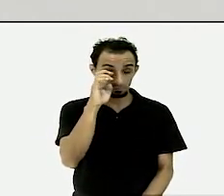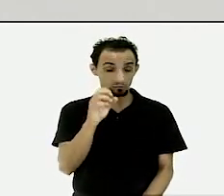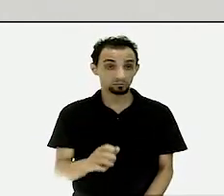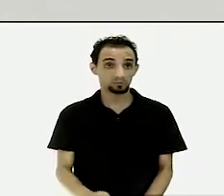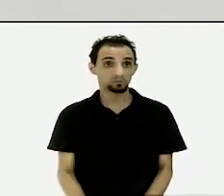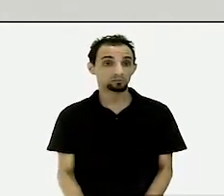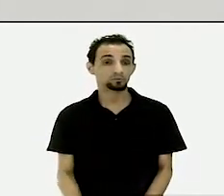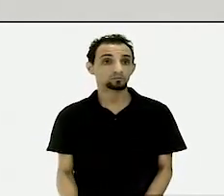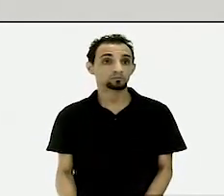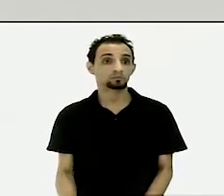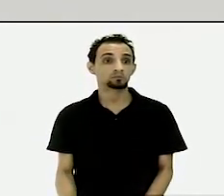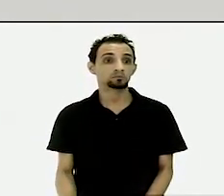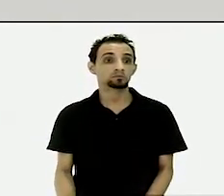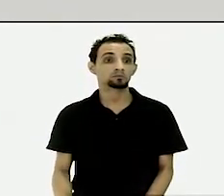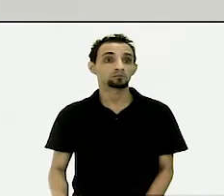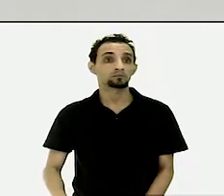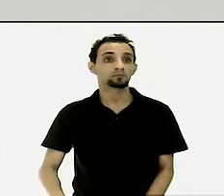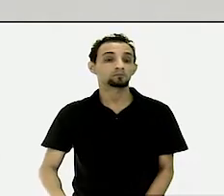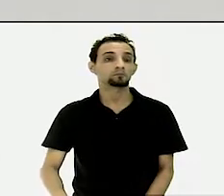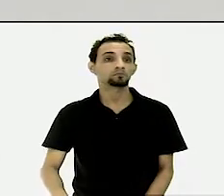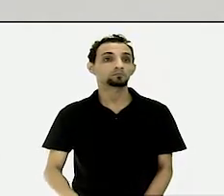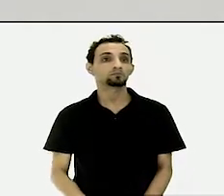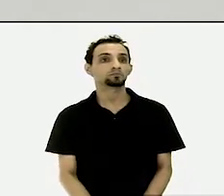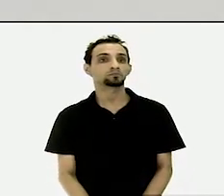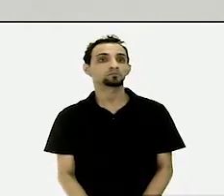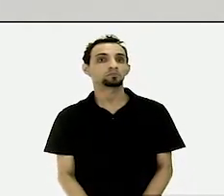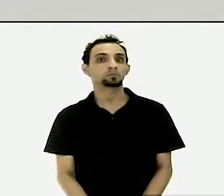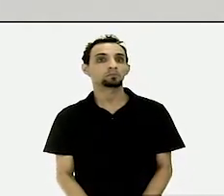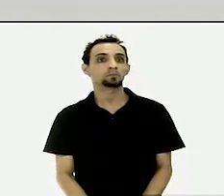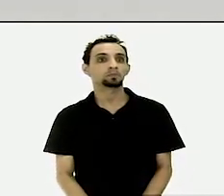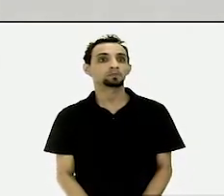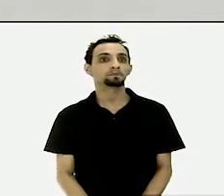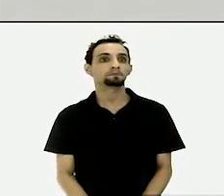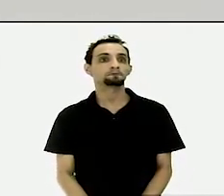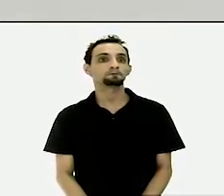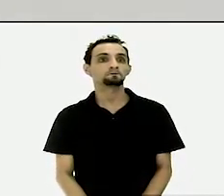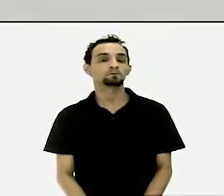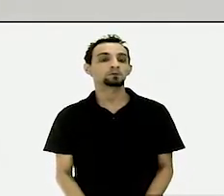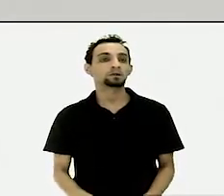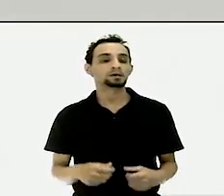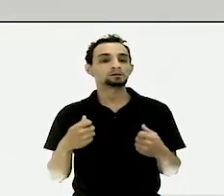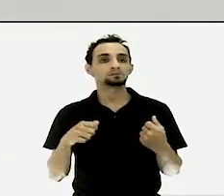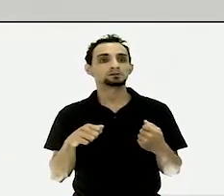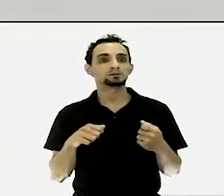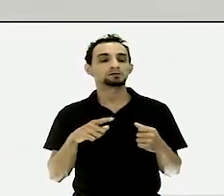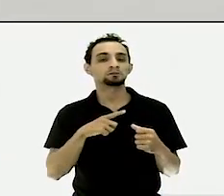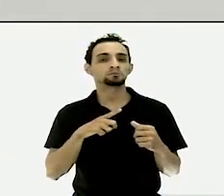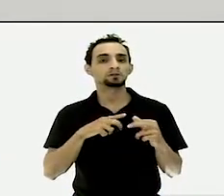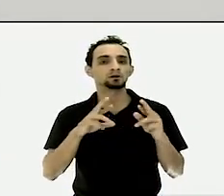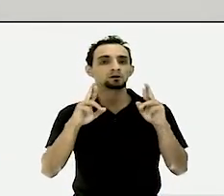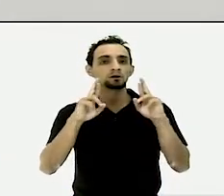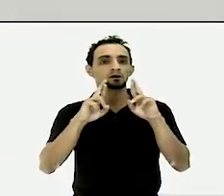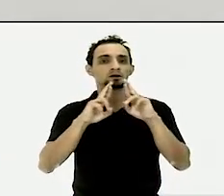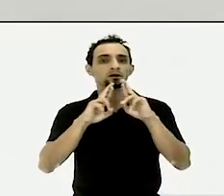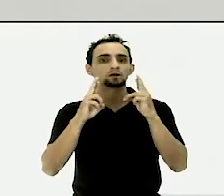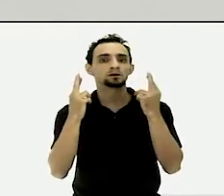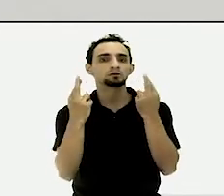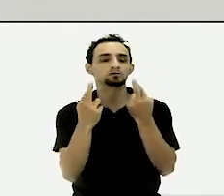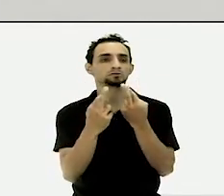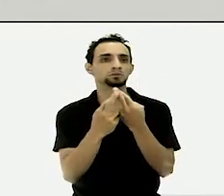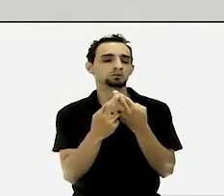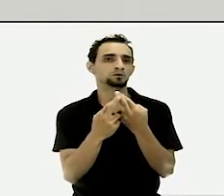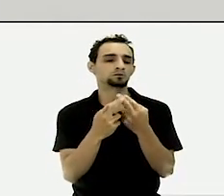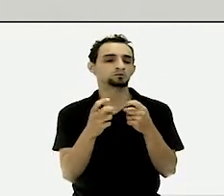doutor, nós estivemos lá no Ministério da Ciência e Tecnologia. E a gente falando do nosso município, a pessoa que nos atendeu, a senhora